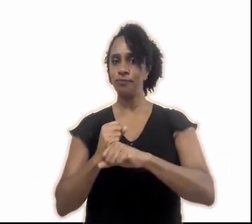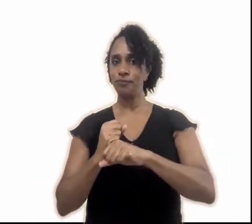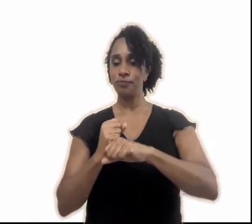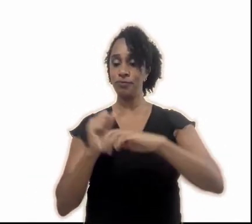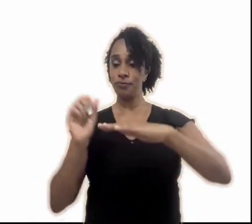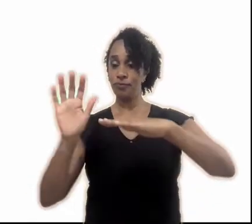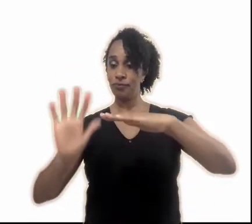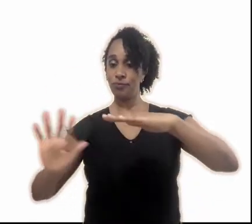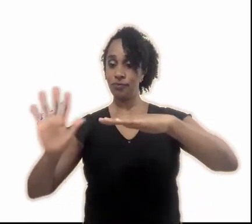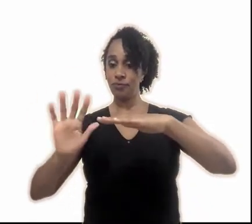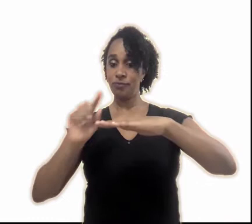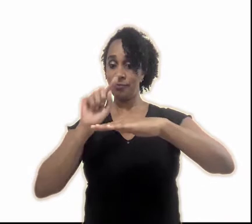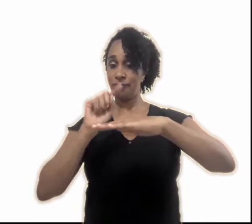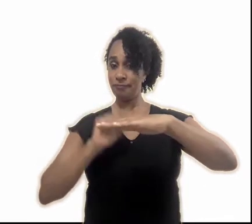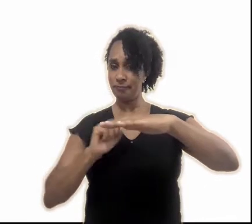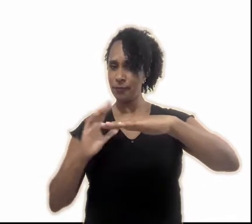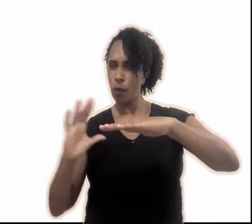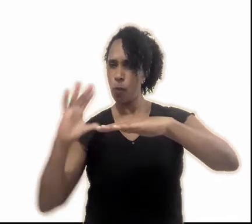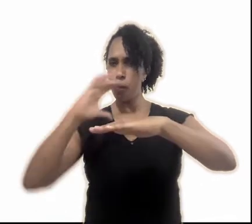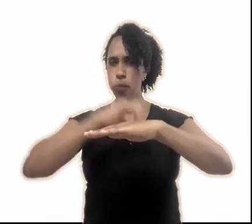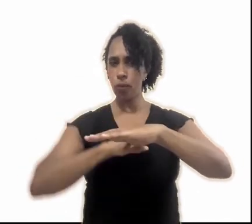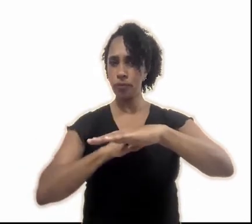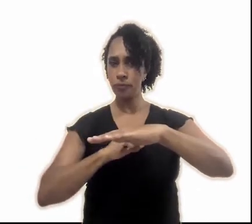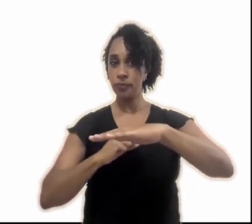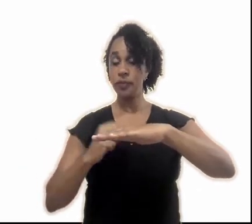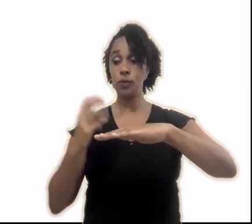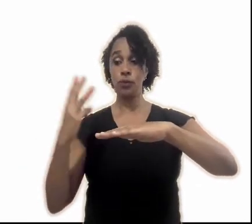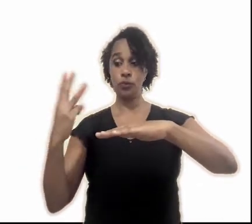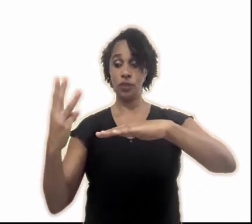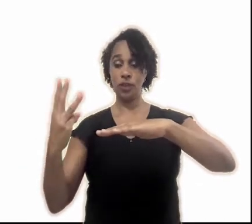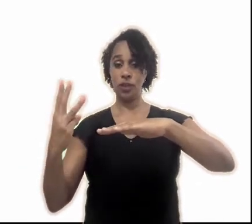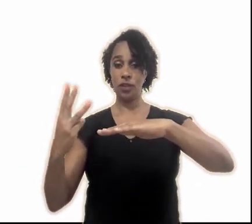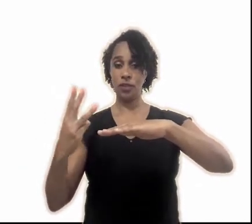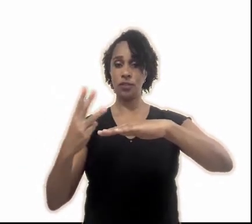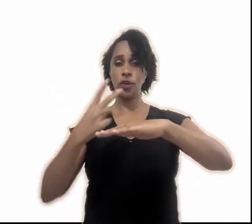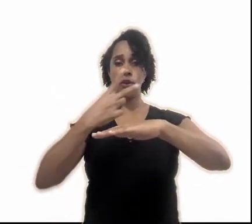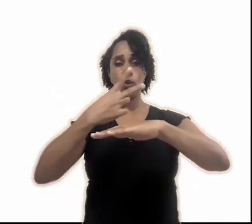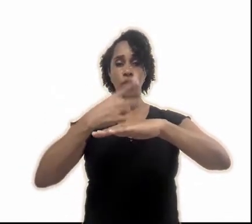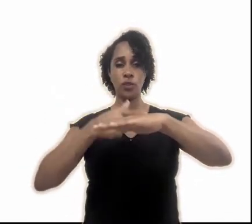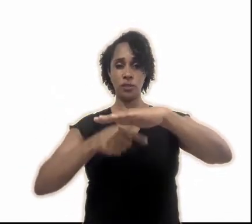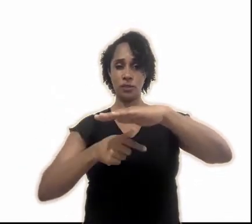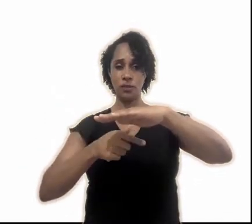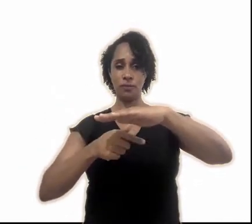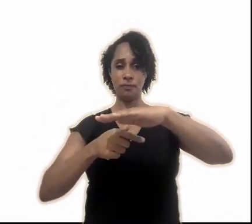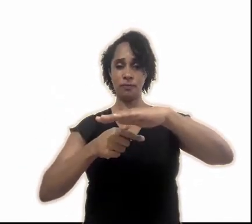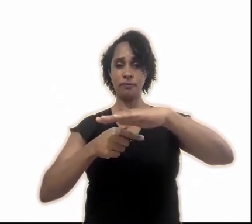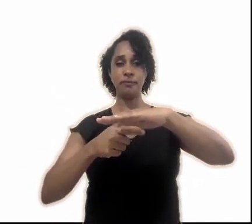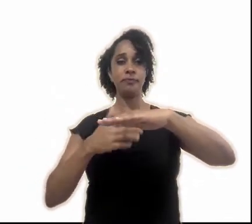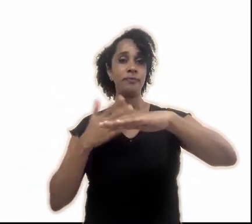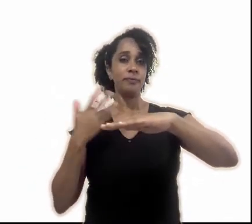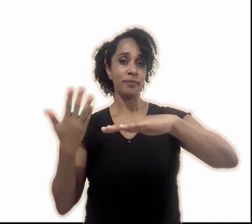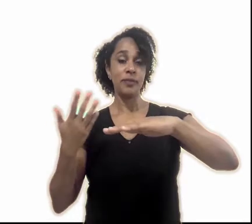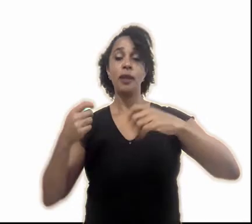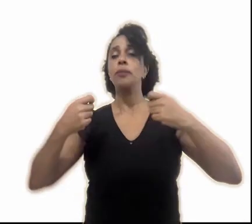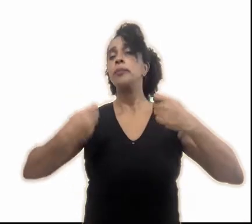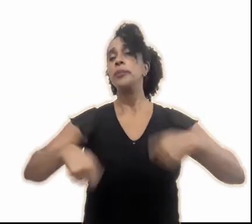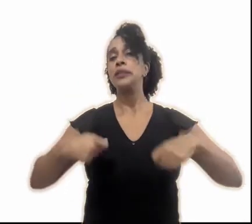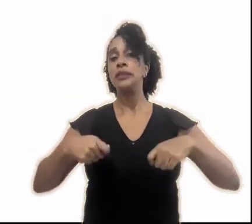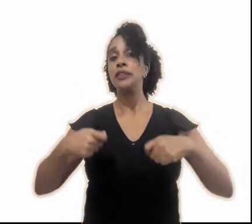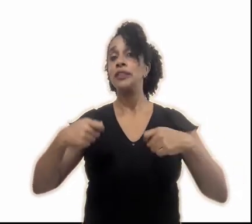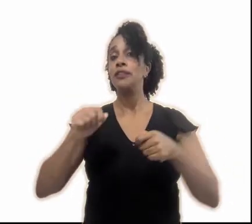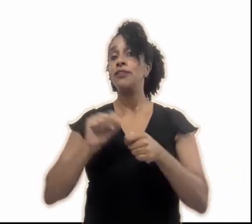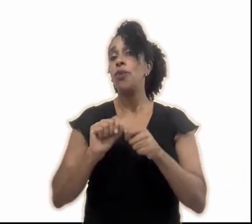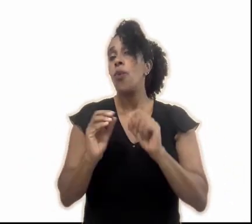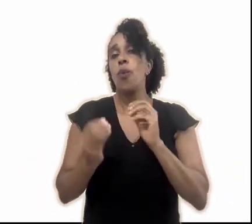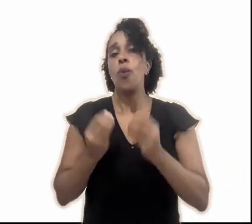inteira 3 com a parte fracionária, 2 sétimos. Para fazermos isso, devemos tirar o MMC. Obteremos